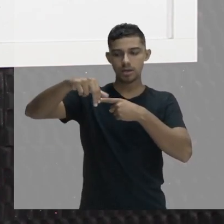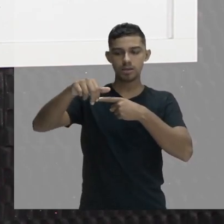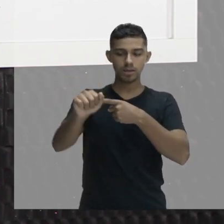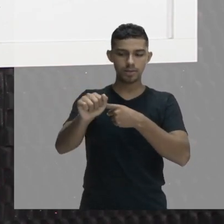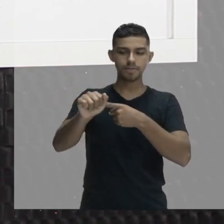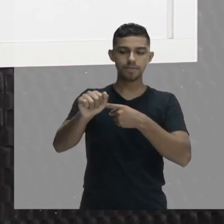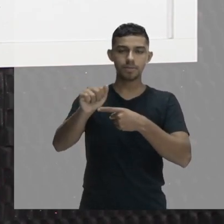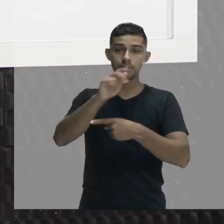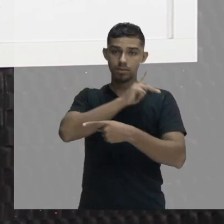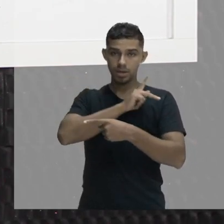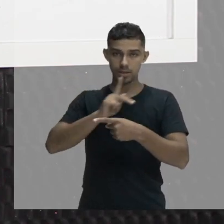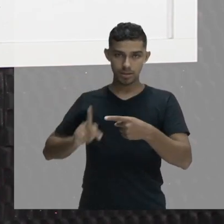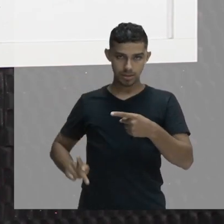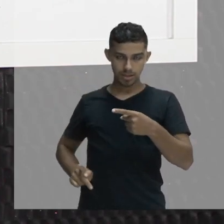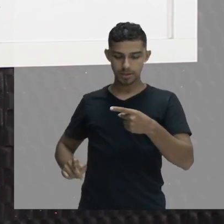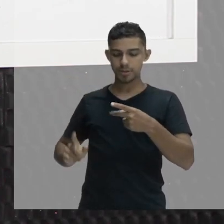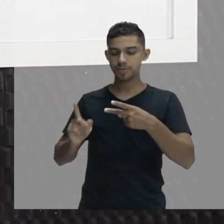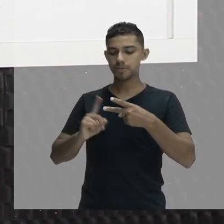Carlos